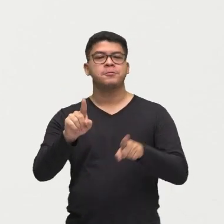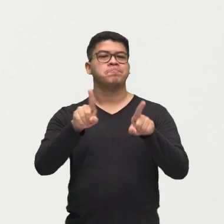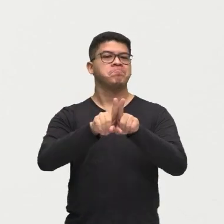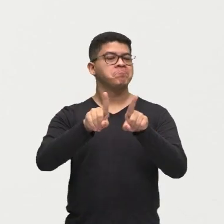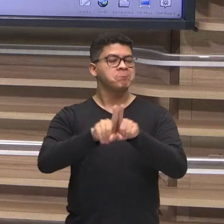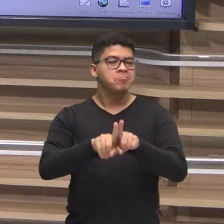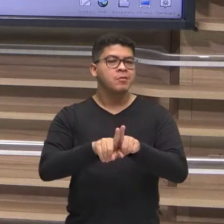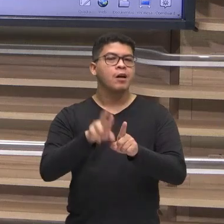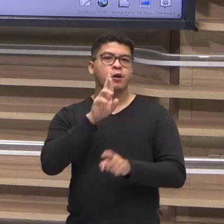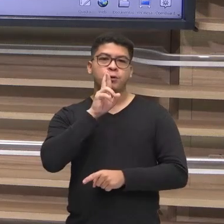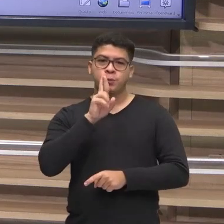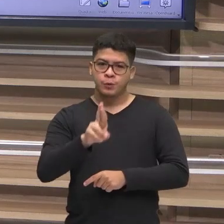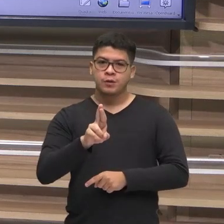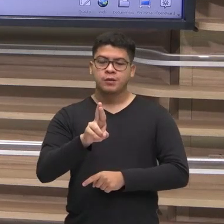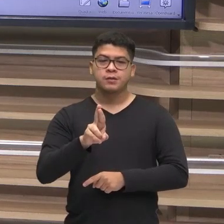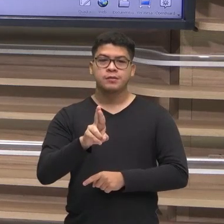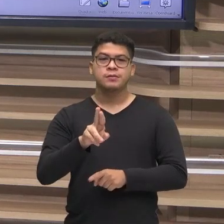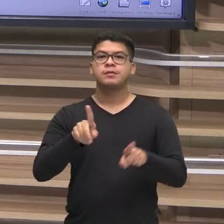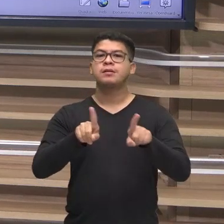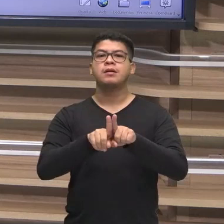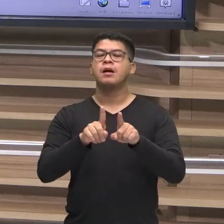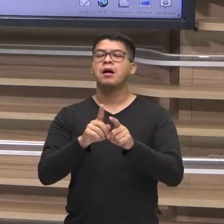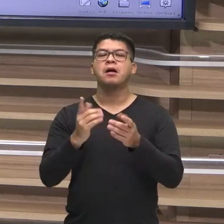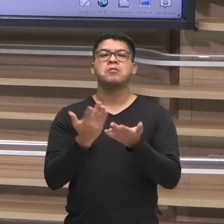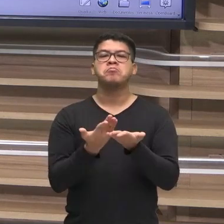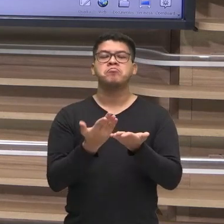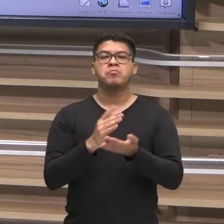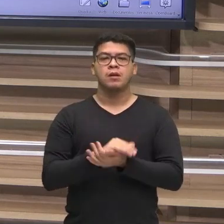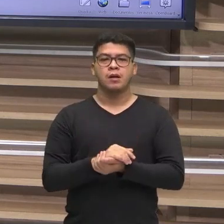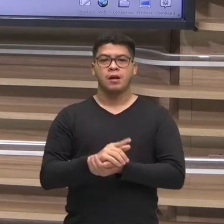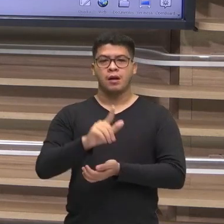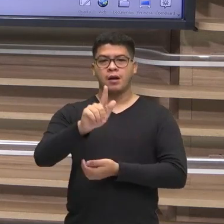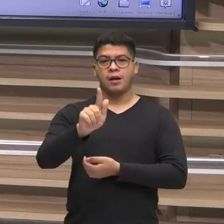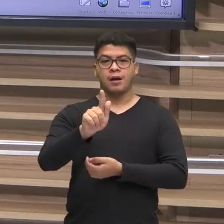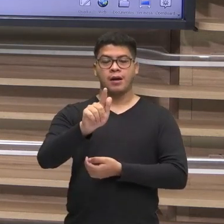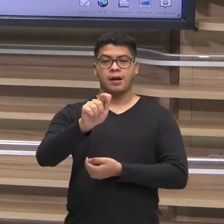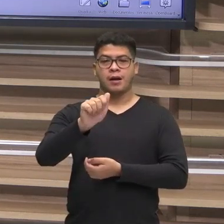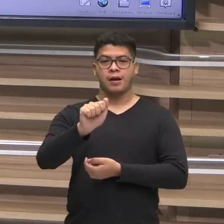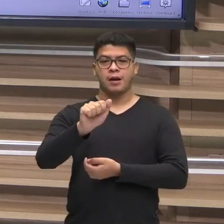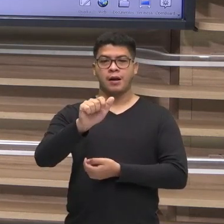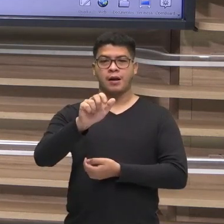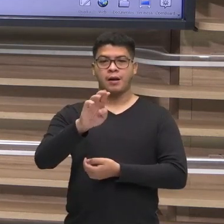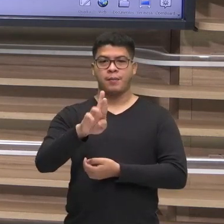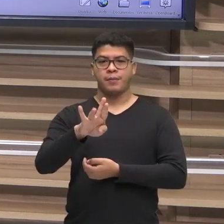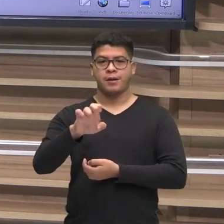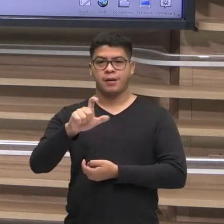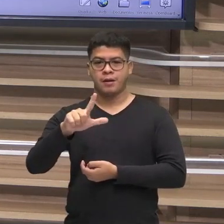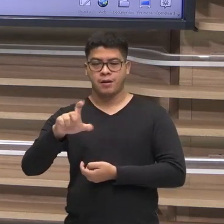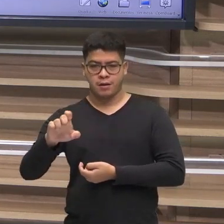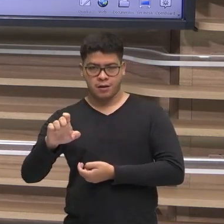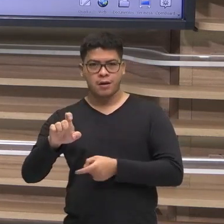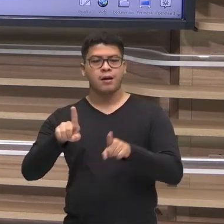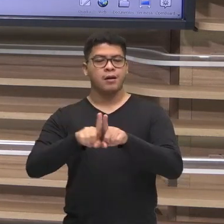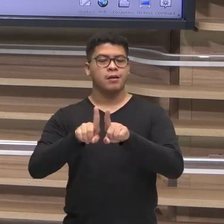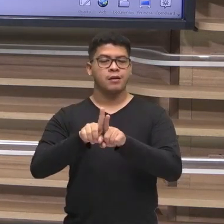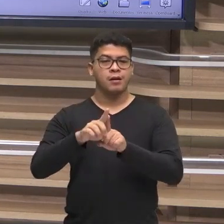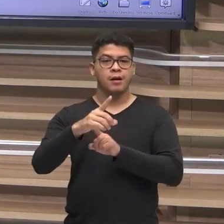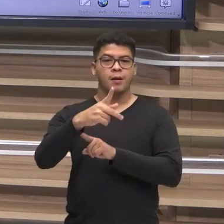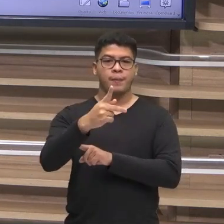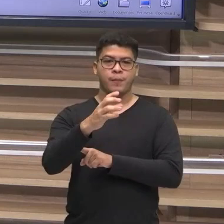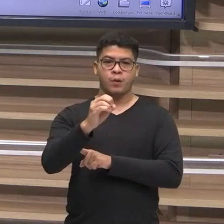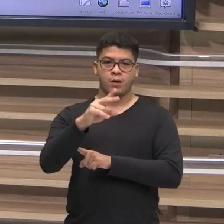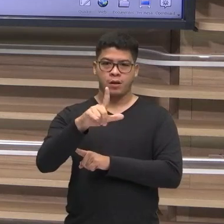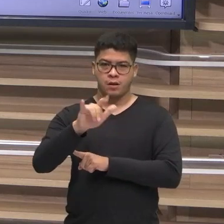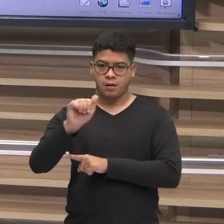certo? Quem também interagiu com a gente? A Gabriele interagindo e a Poliana, que disseram que a resposta correta